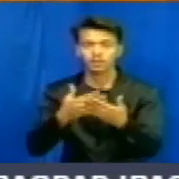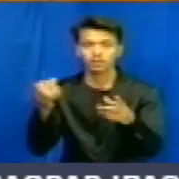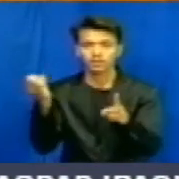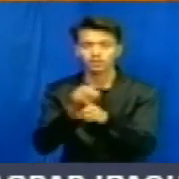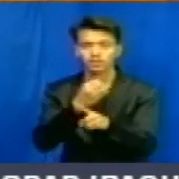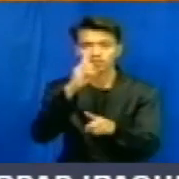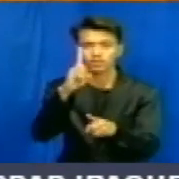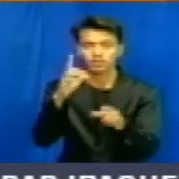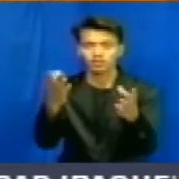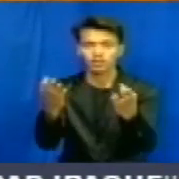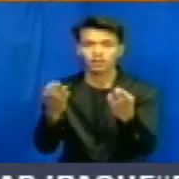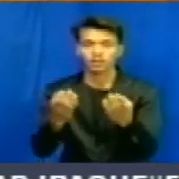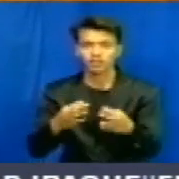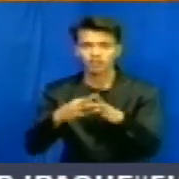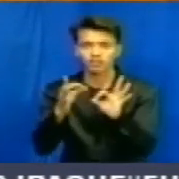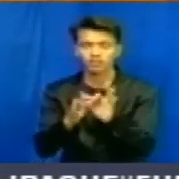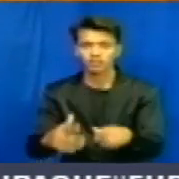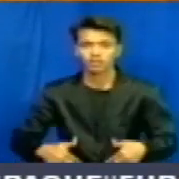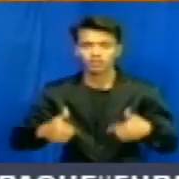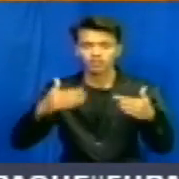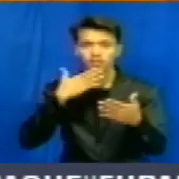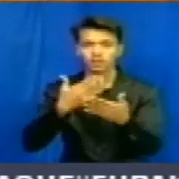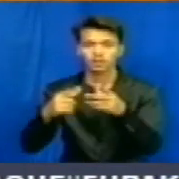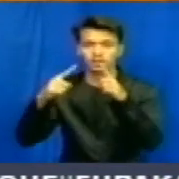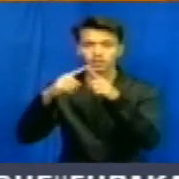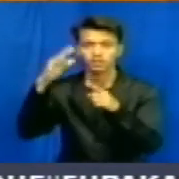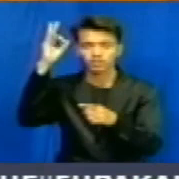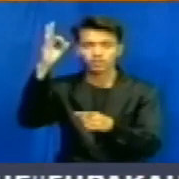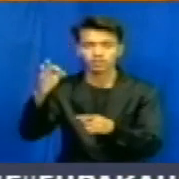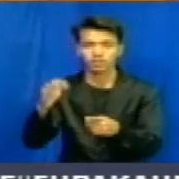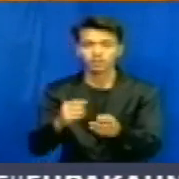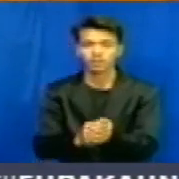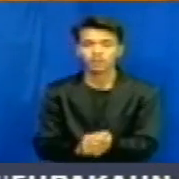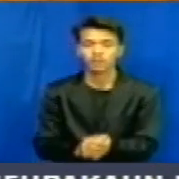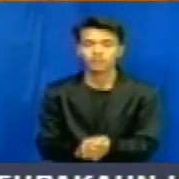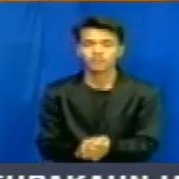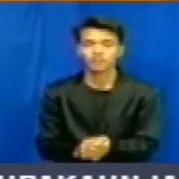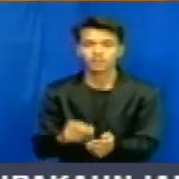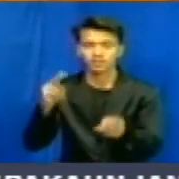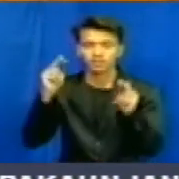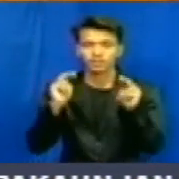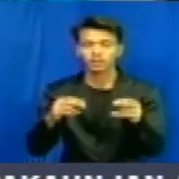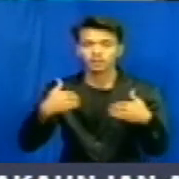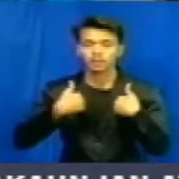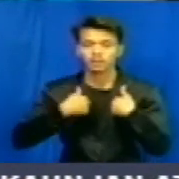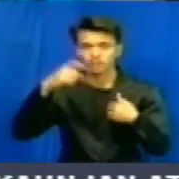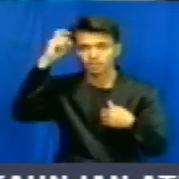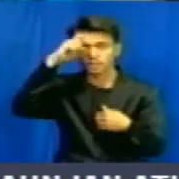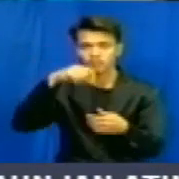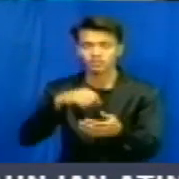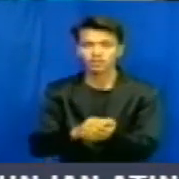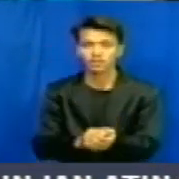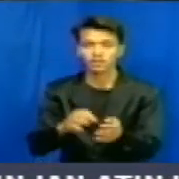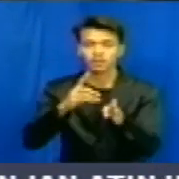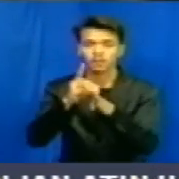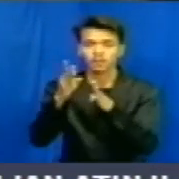ida de takarak hadiah moris dia ba iha futuro. Mebe antes atu atinzi objektivo sira nene precisa iha habilidade. Diretor Centro